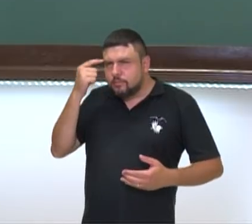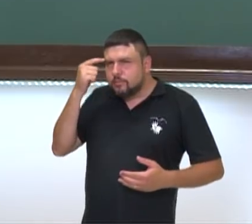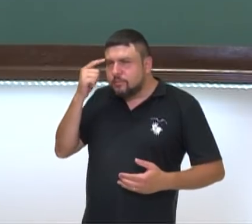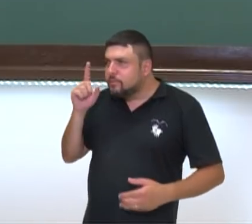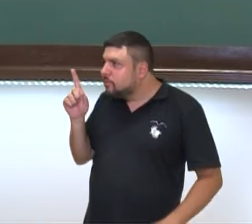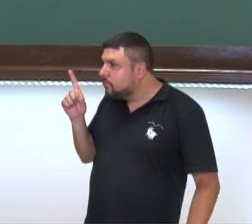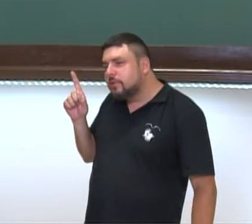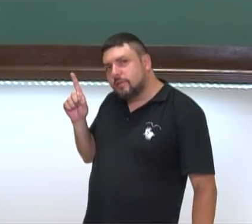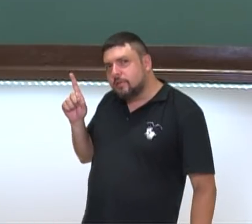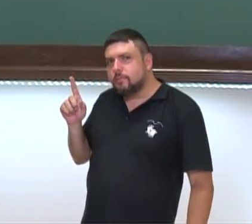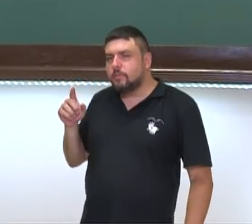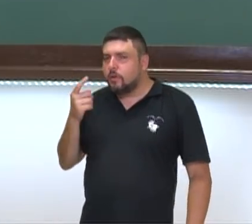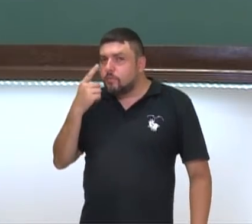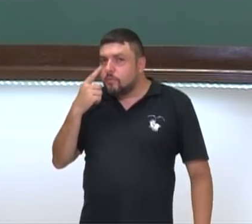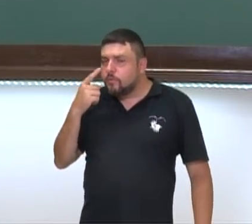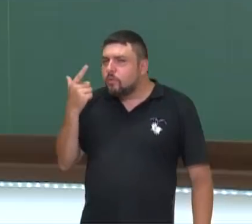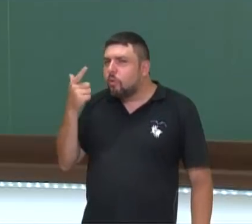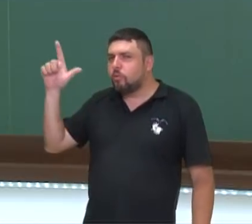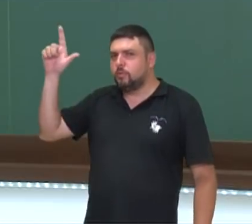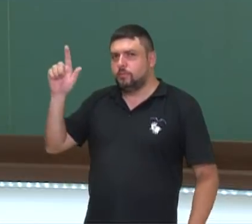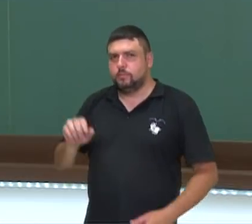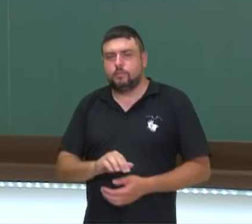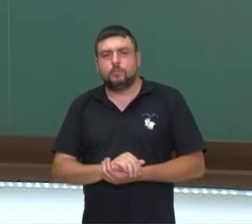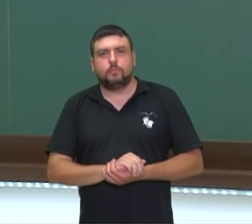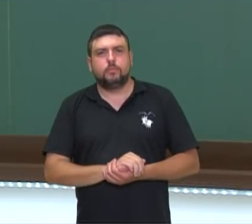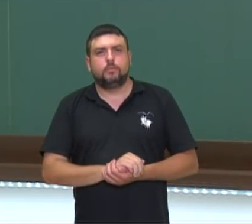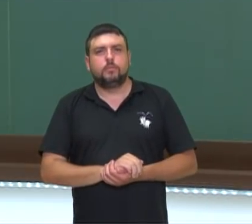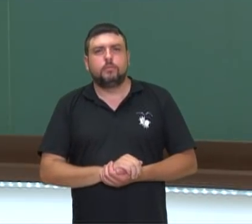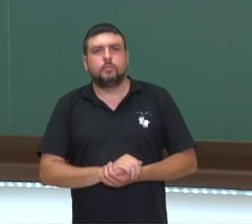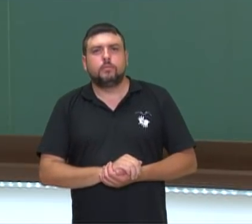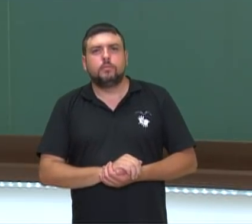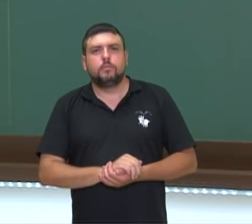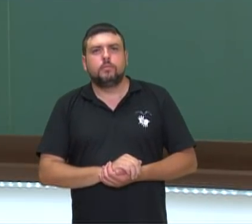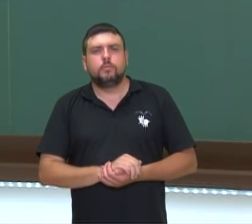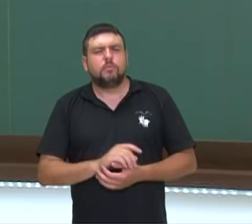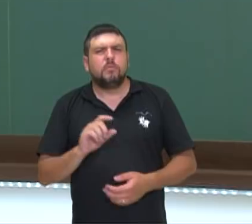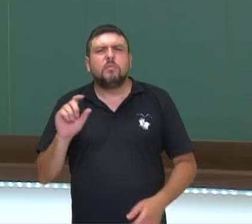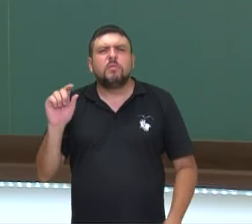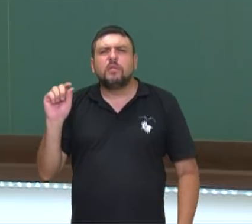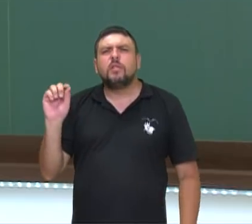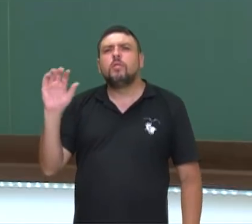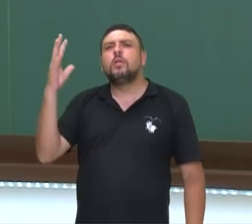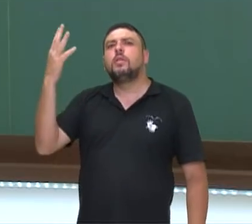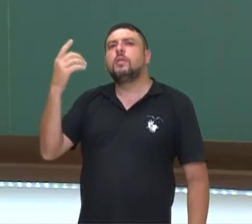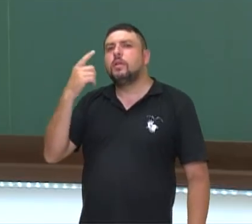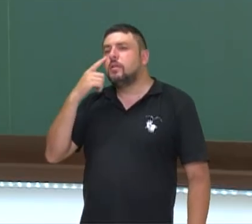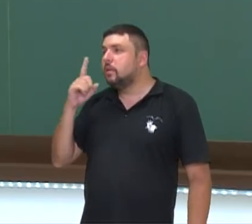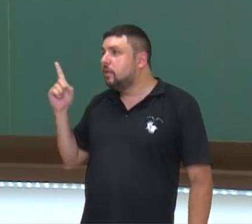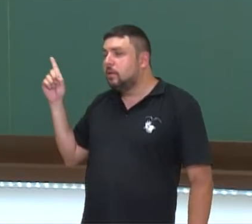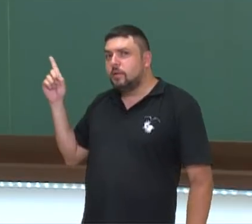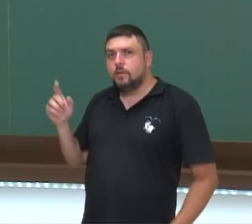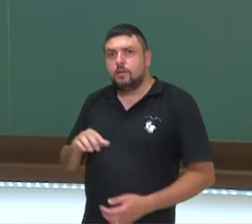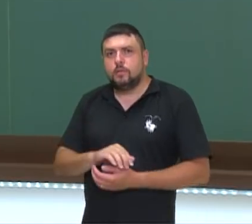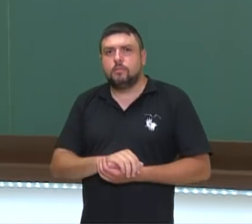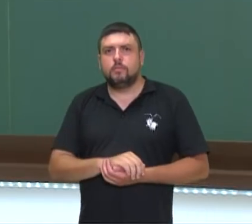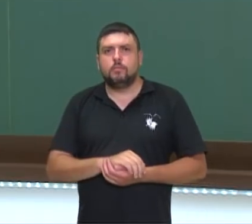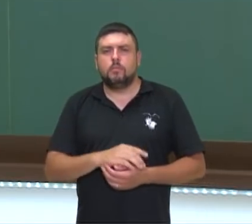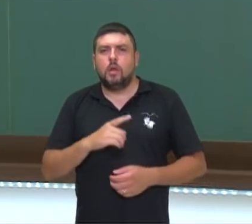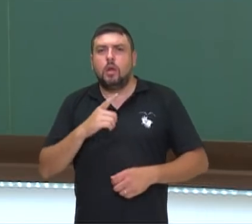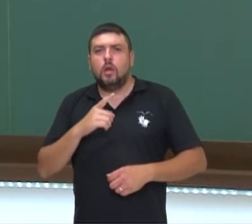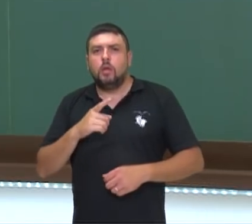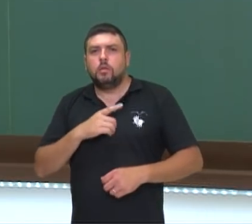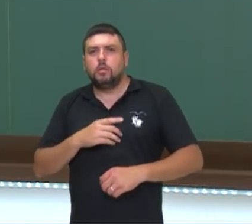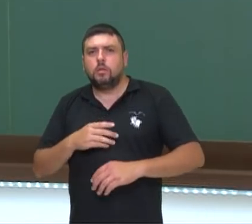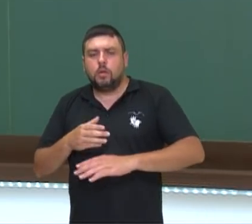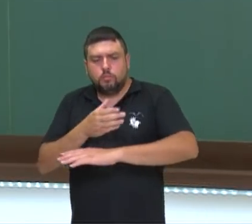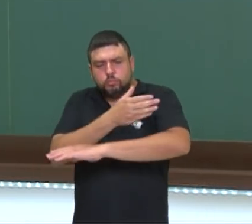Vamos ver mais uma situação. Nessa situação aqui, o que está acontecendo? Eu tenho um marco temporal, que é o quê?